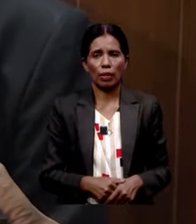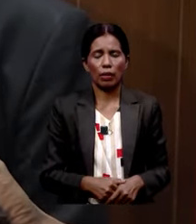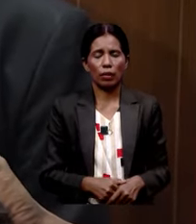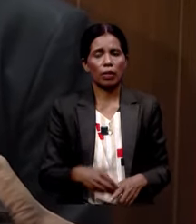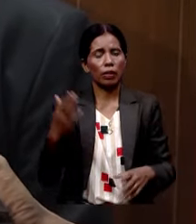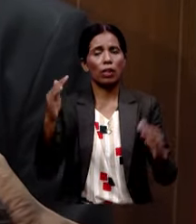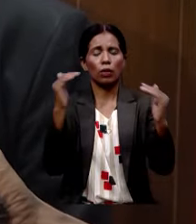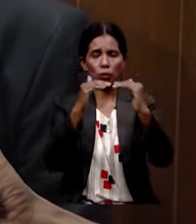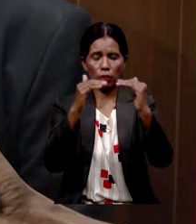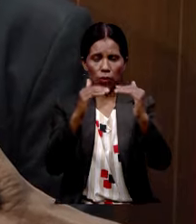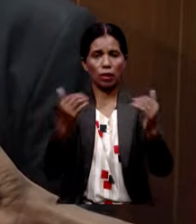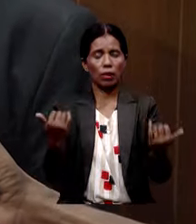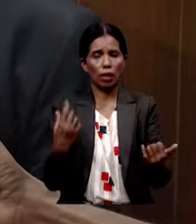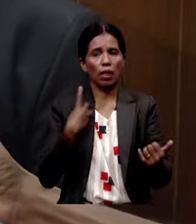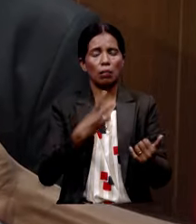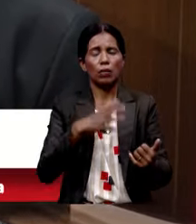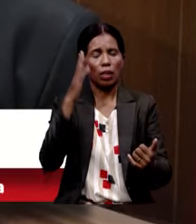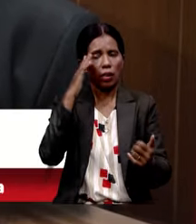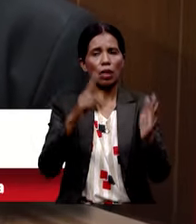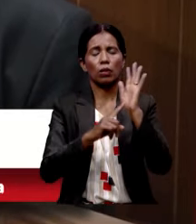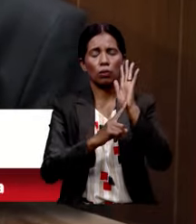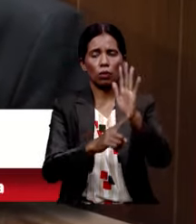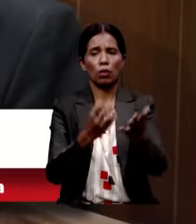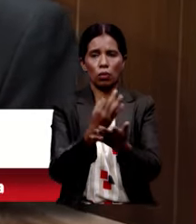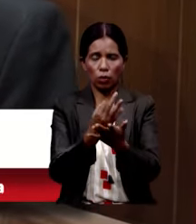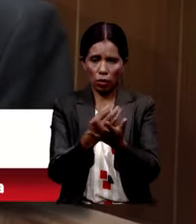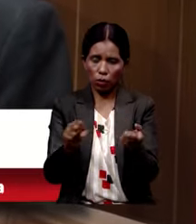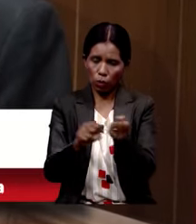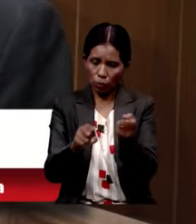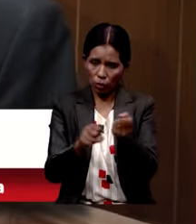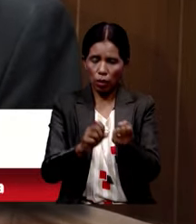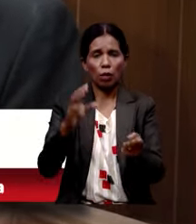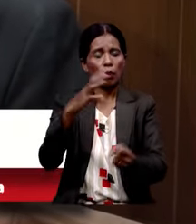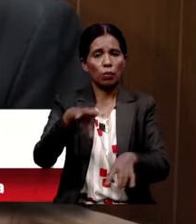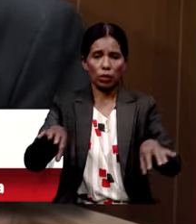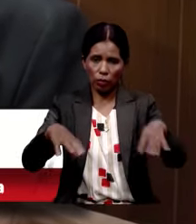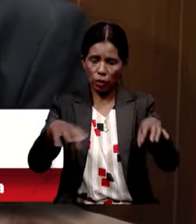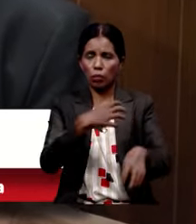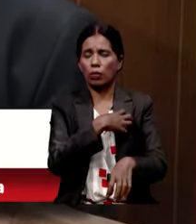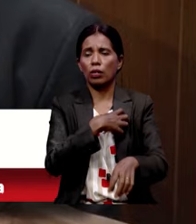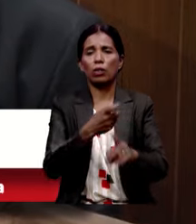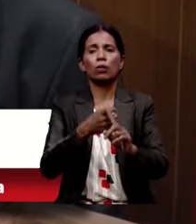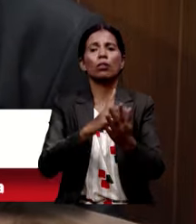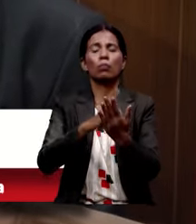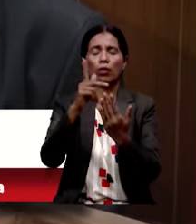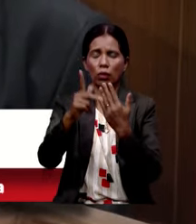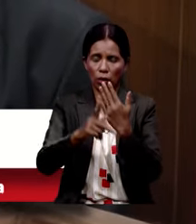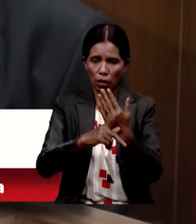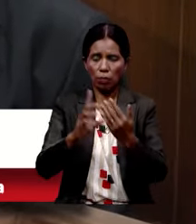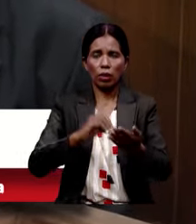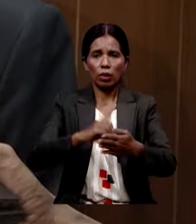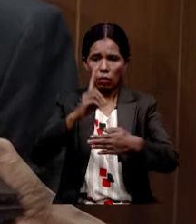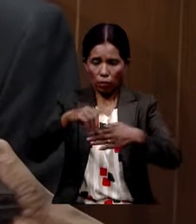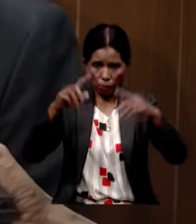Iha sorumal ohine, amimos anunciu tan fundo sobre suporta serviço polícia di husi programa desenvolvimento polícia